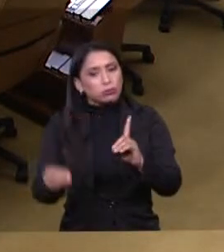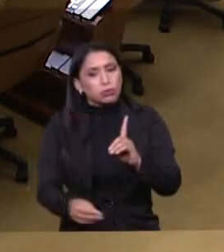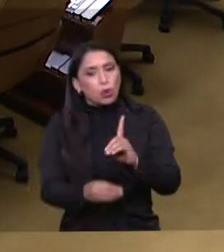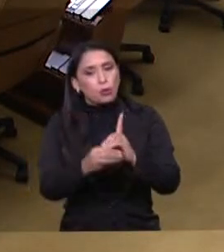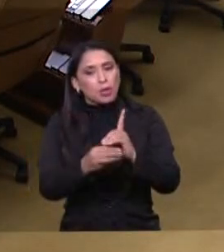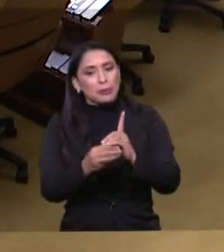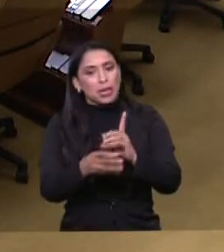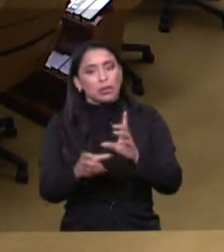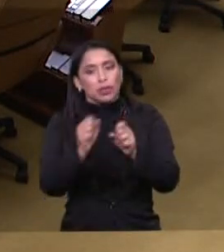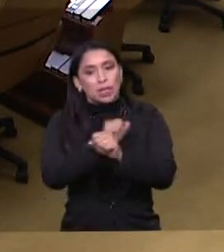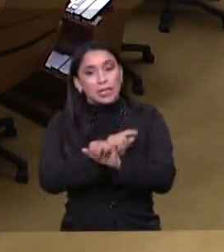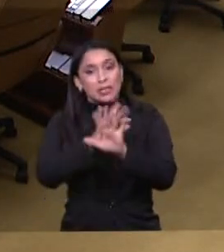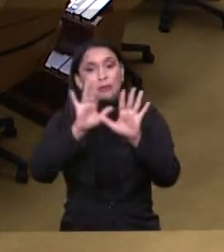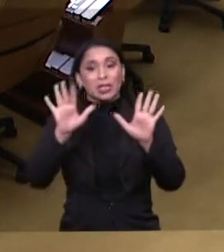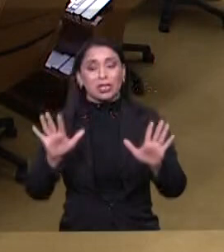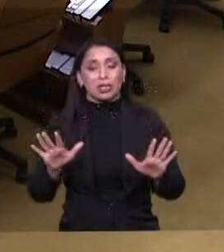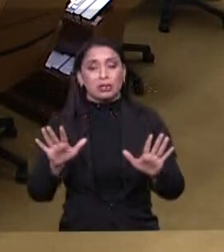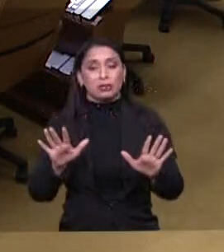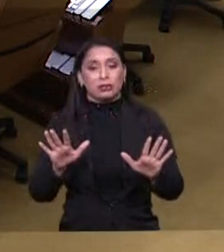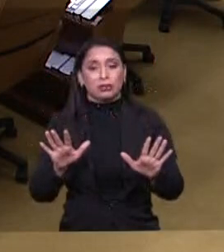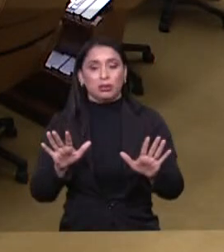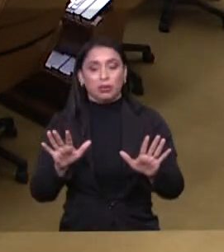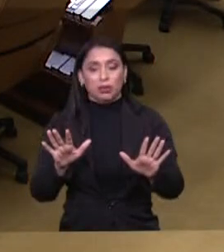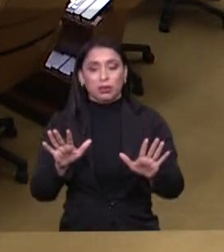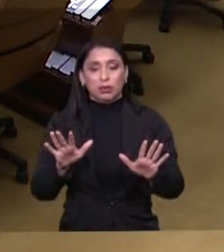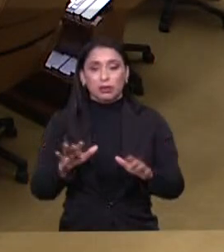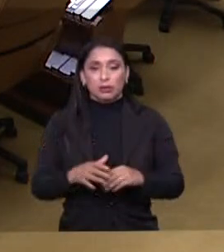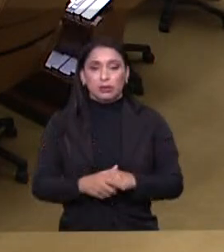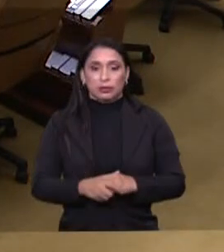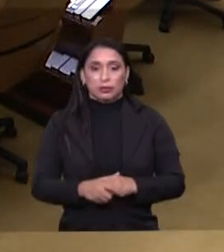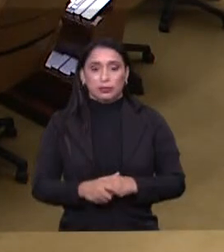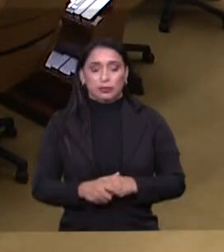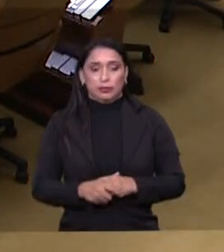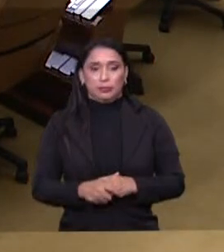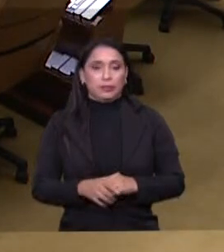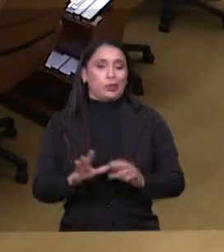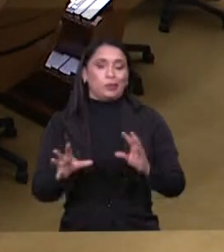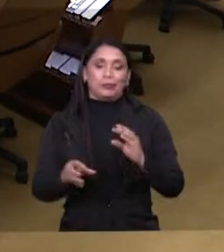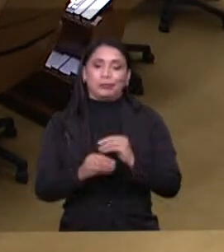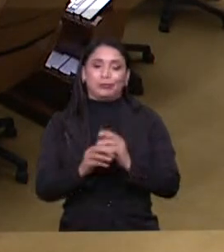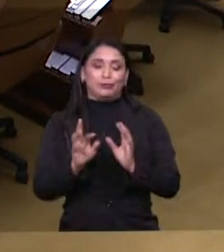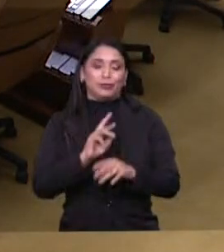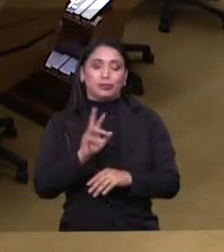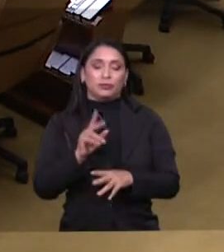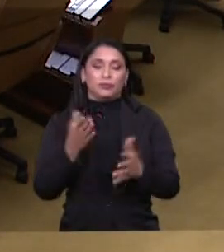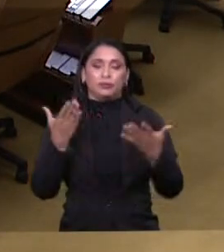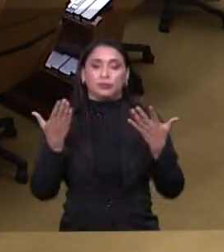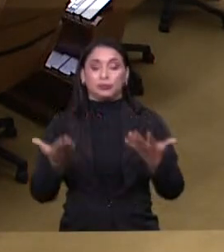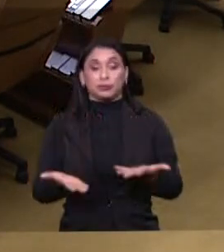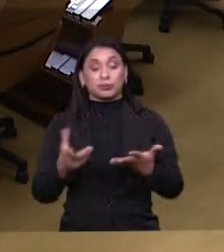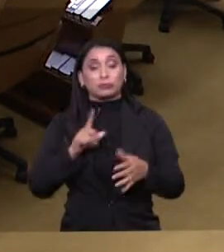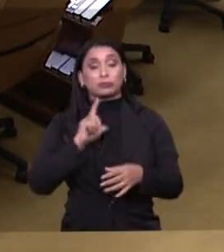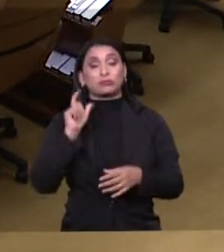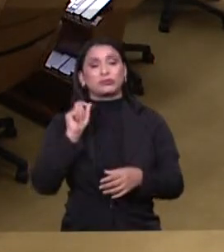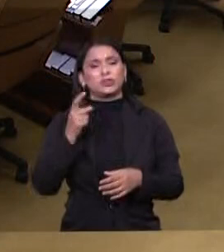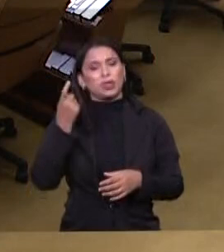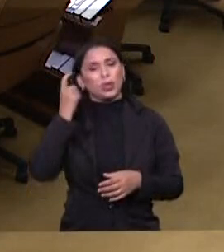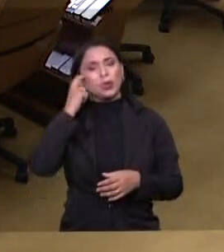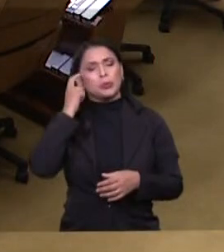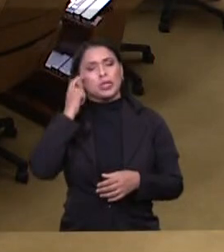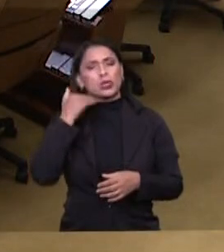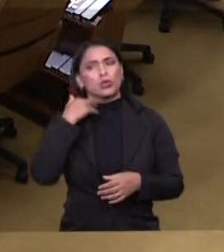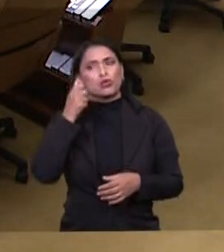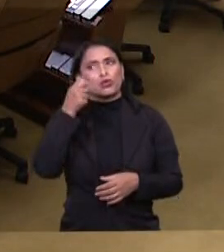duas opções eu acho que devia fazer. O obter dictum não vincula. Né? O problema é esse. Nós interpretamos. Me parece que colocando o juiz